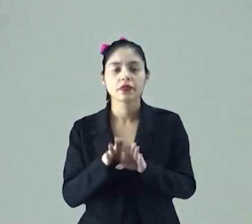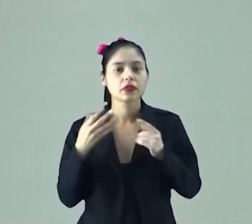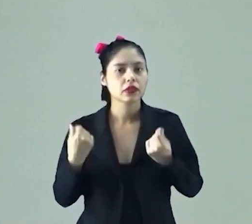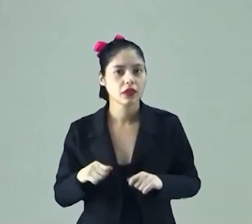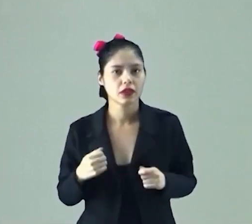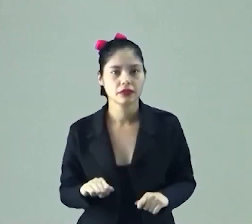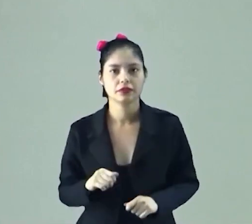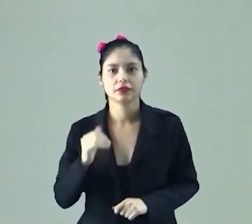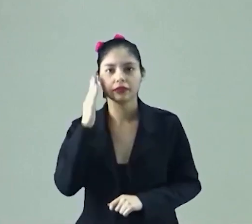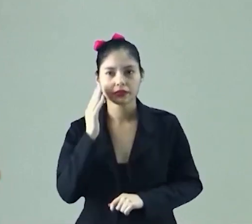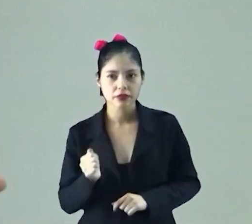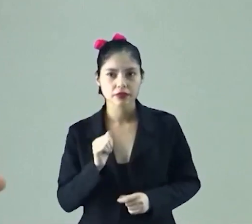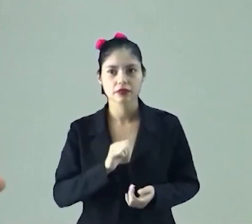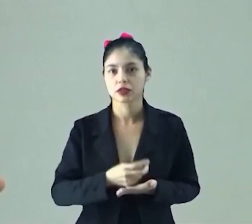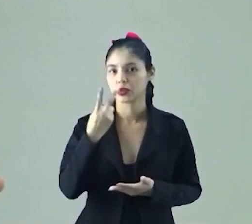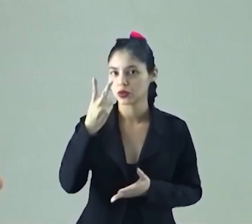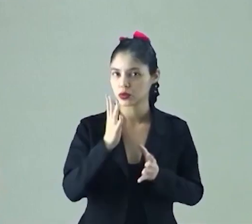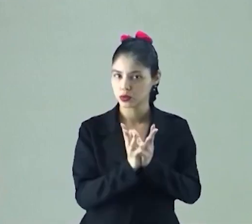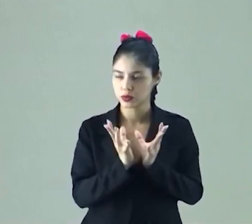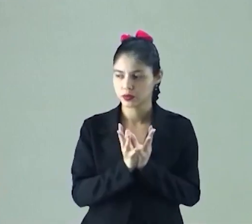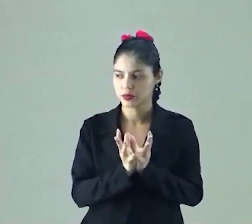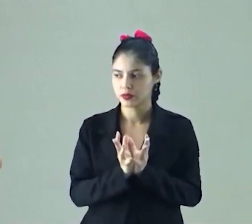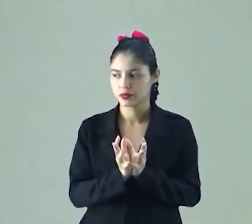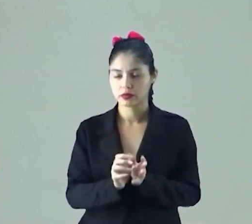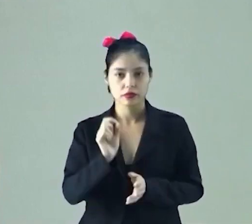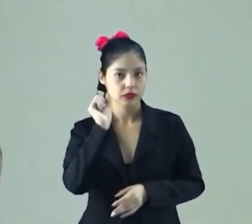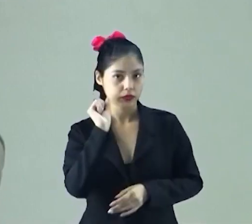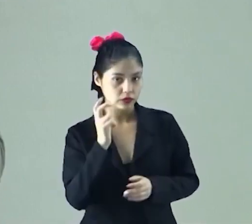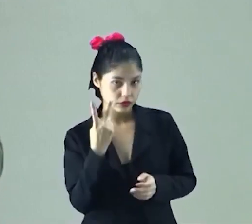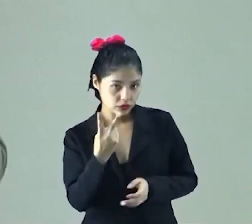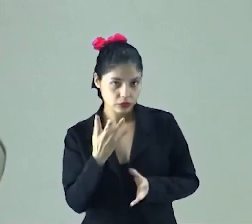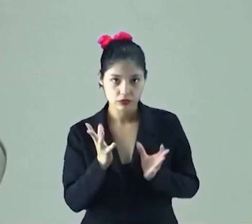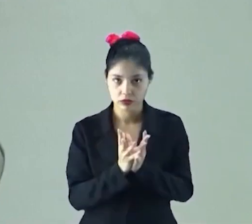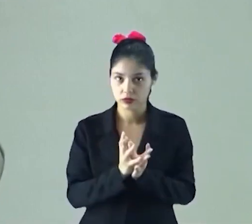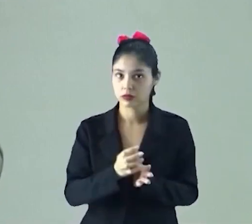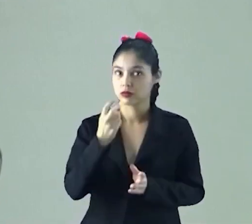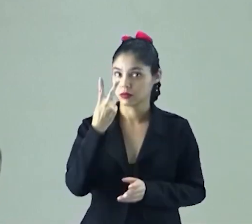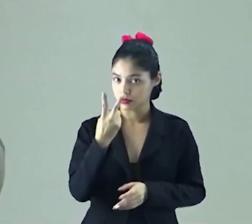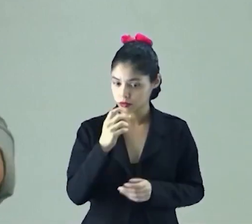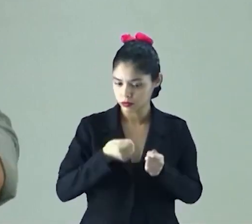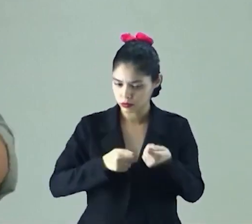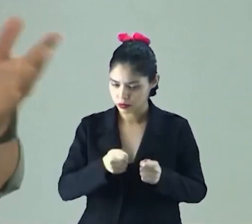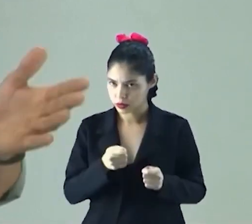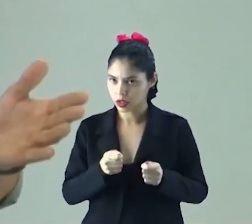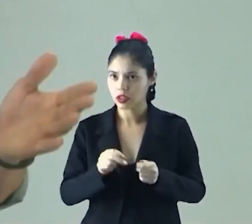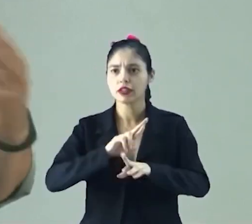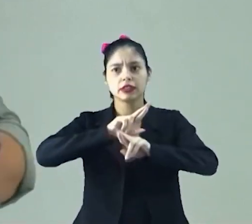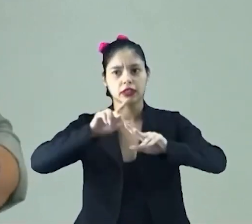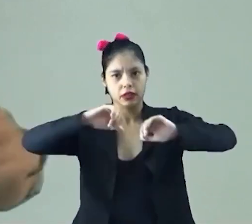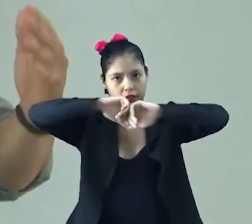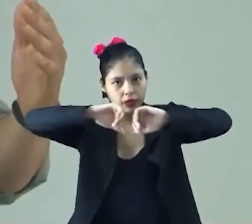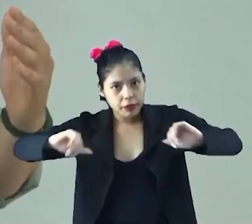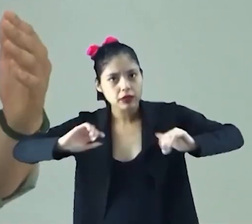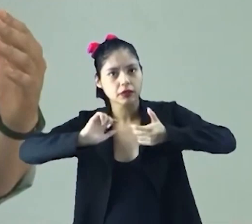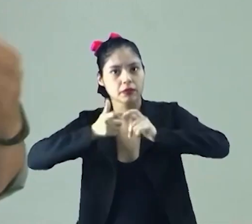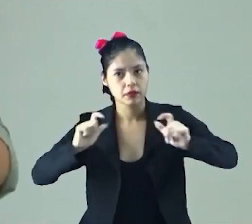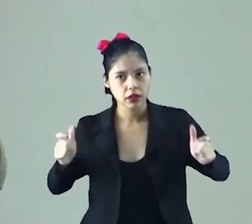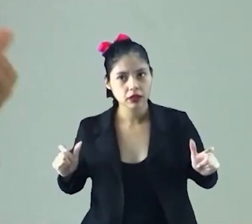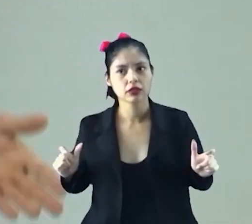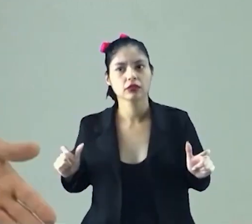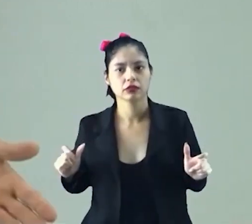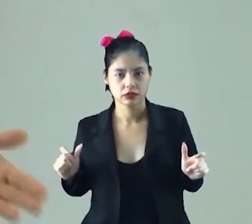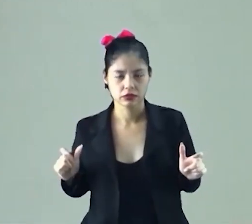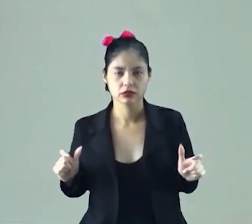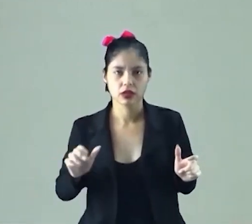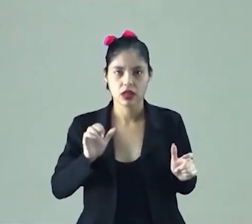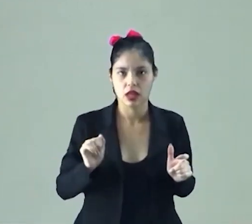que monera pode estar dividido em 2 grupos. E que esses 2 grupos compreendem 2 domínios, né? 2 separações maiores, que